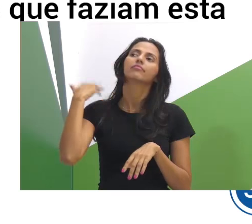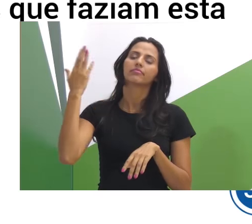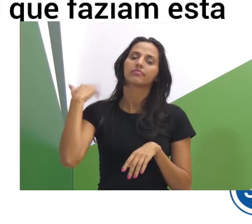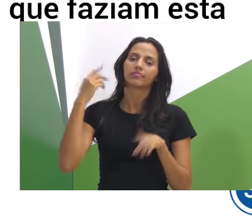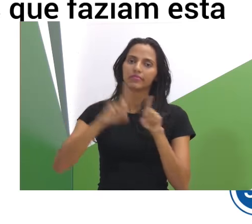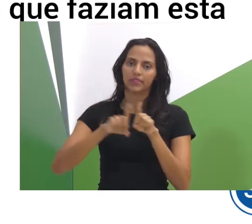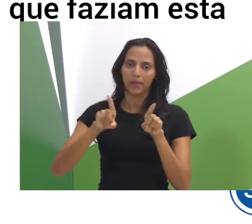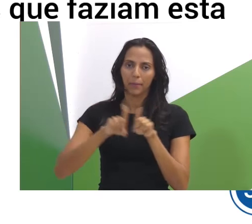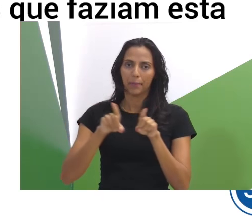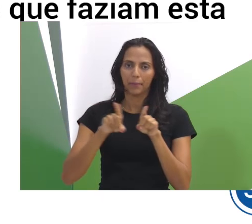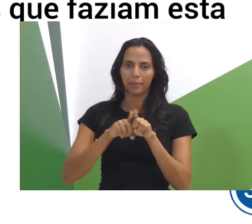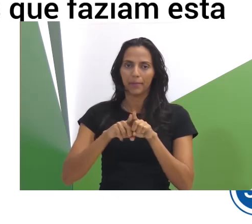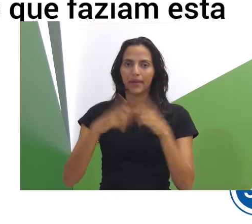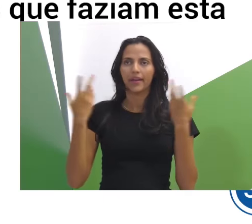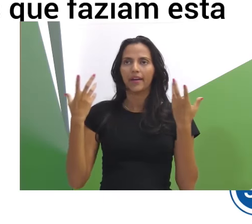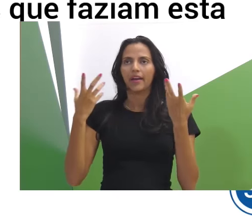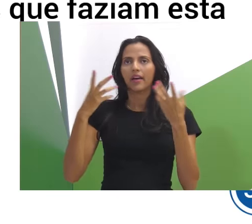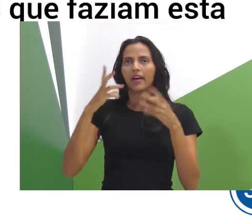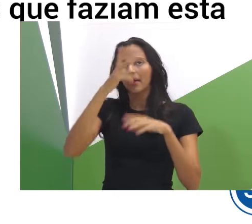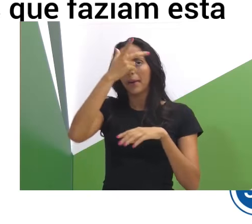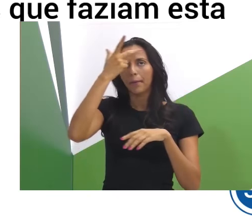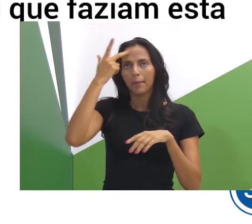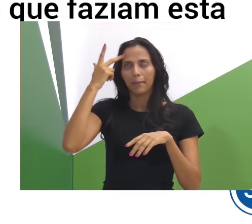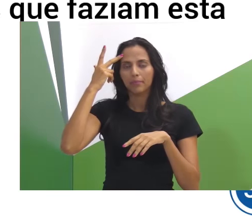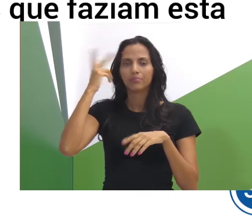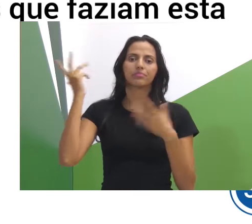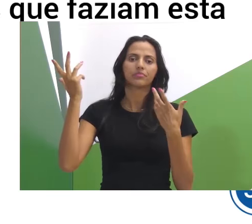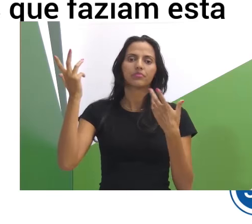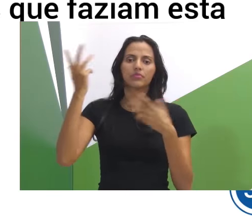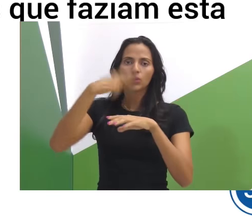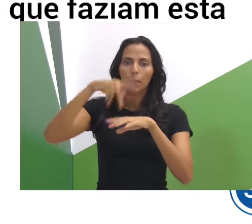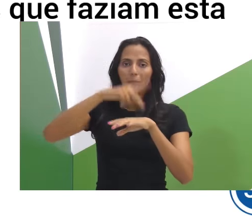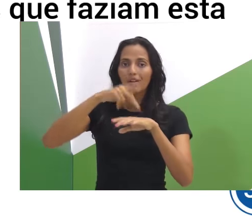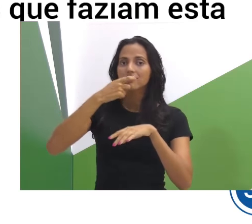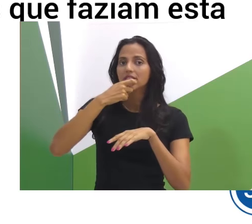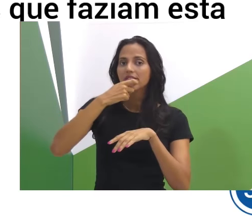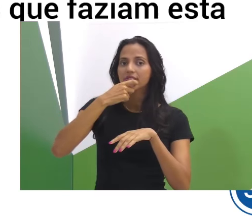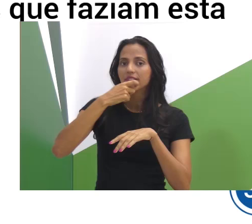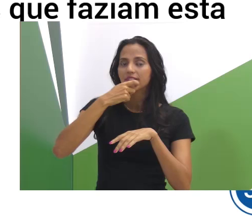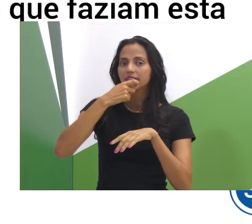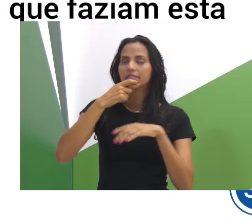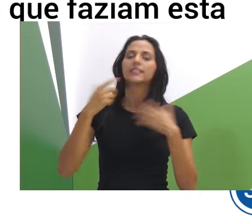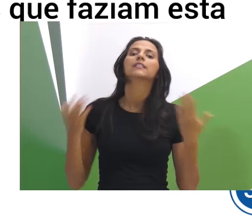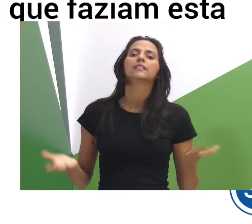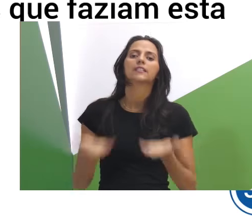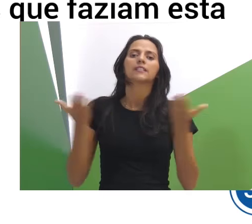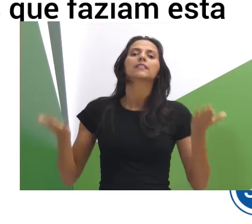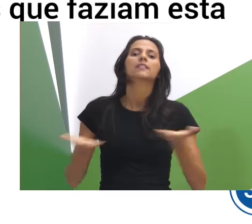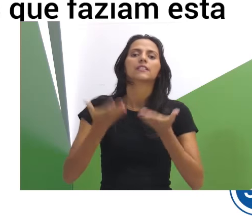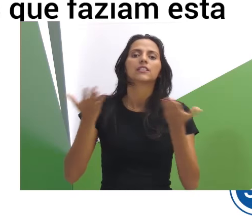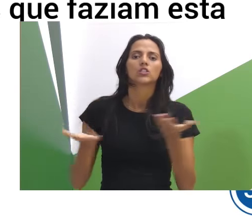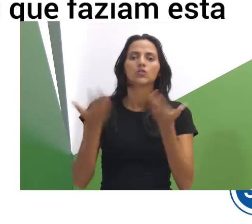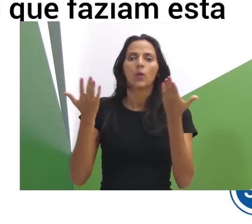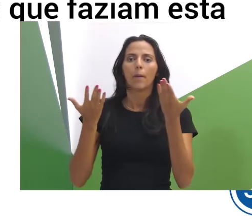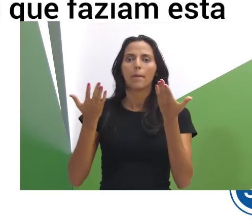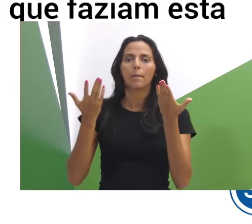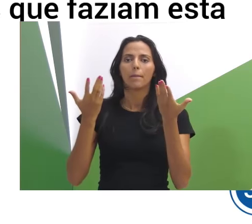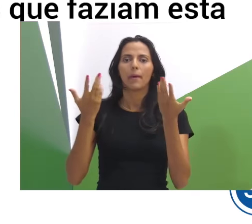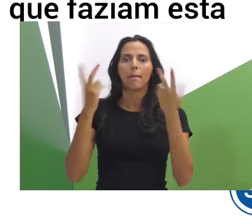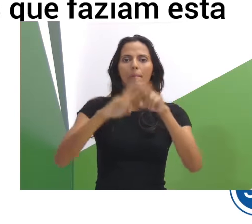ela fomentou muito, ela levou muitos escravos, ela incentivou muito a escravidão, mas depois, com o